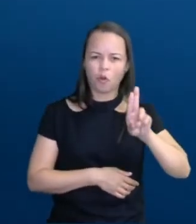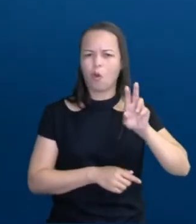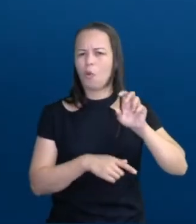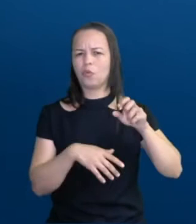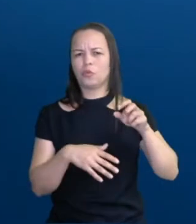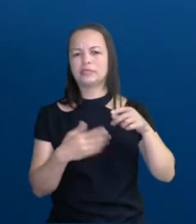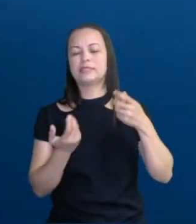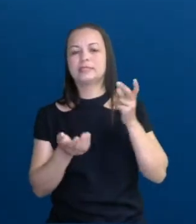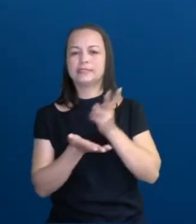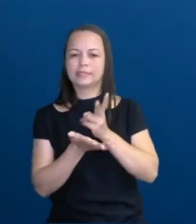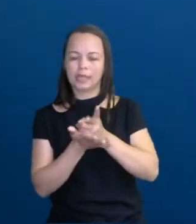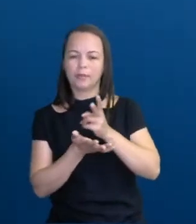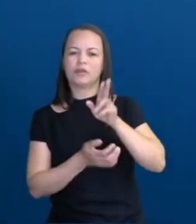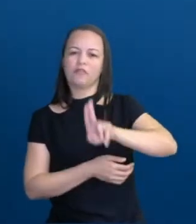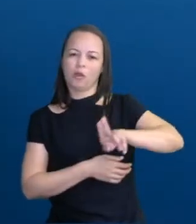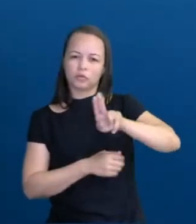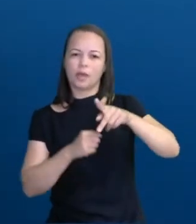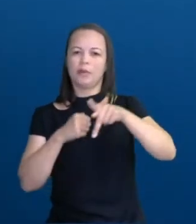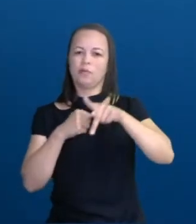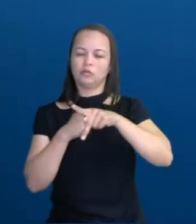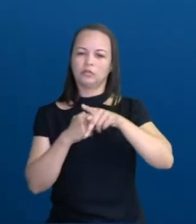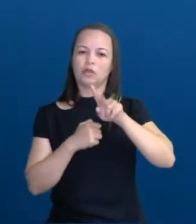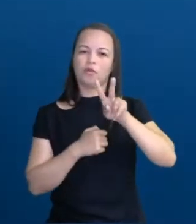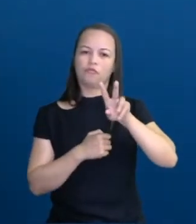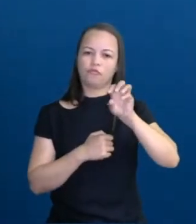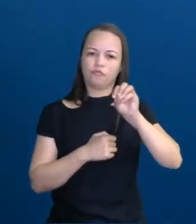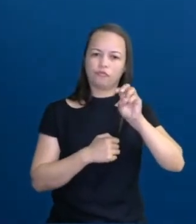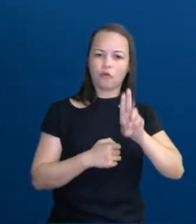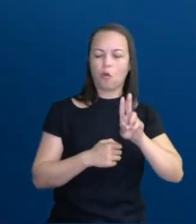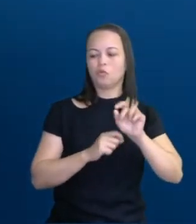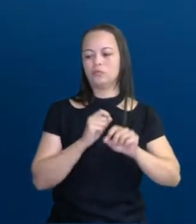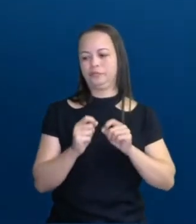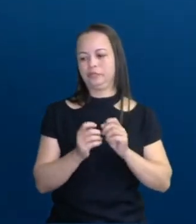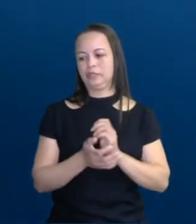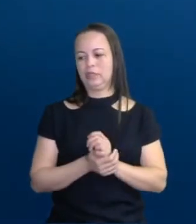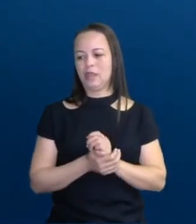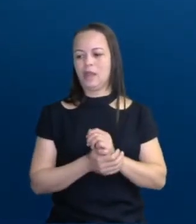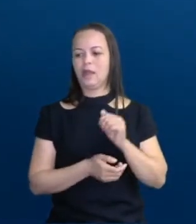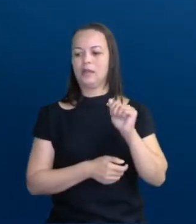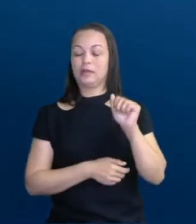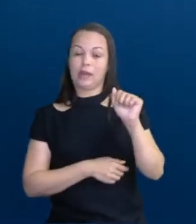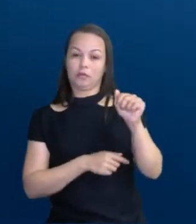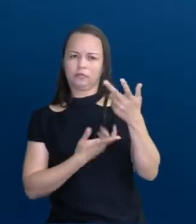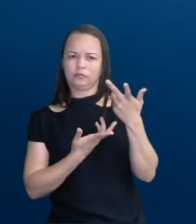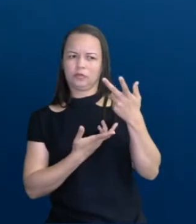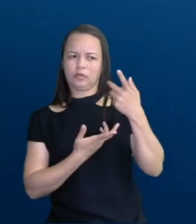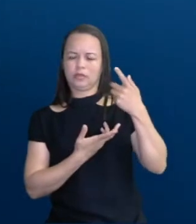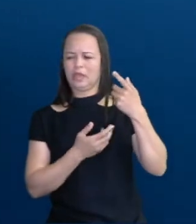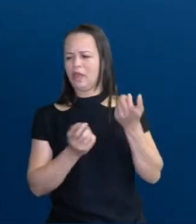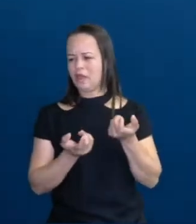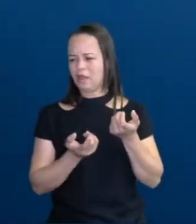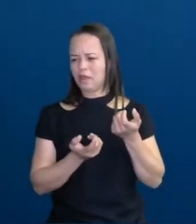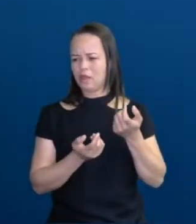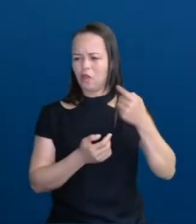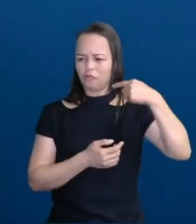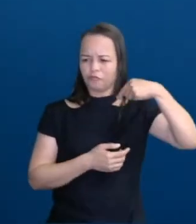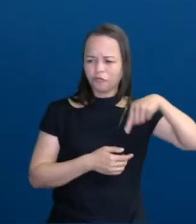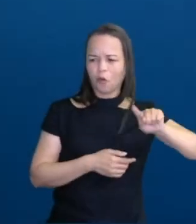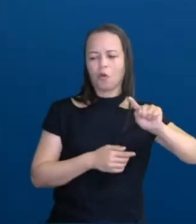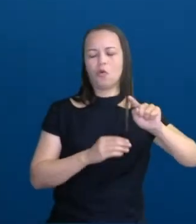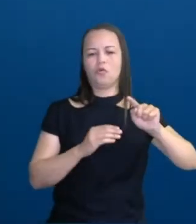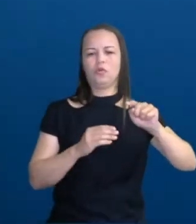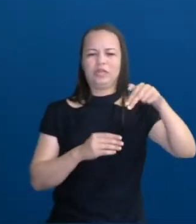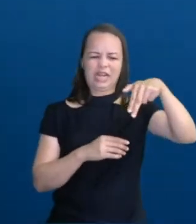a vamos ver eu vou no supermercado Está correto não não está correto